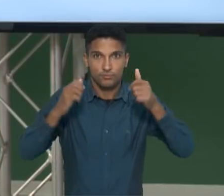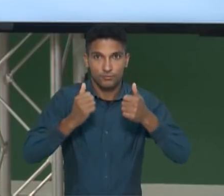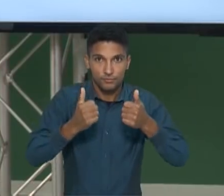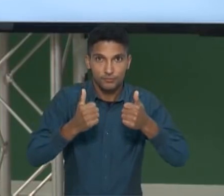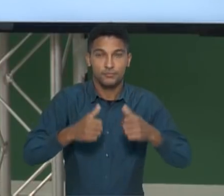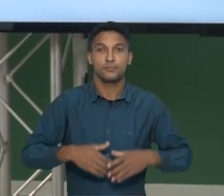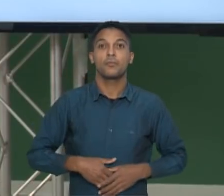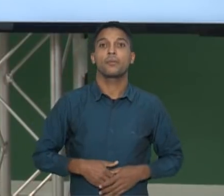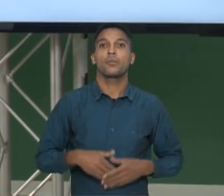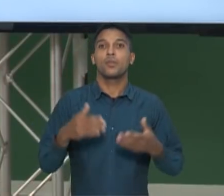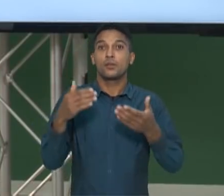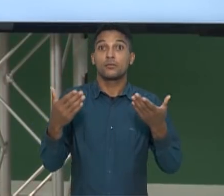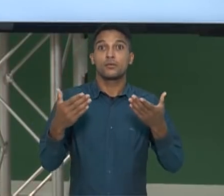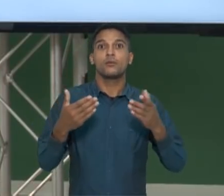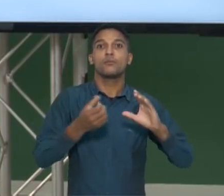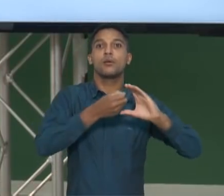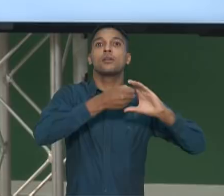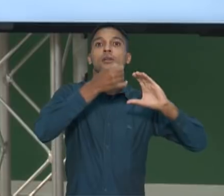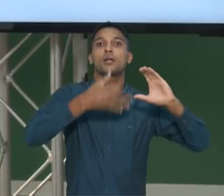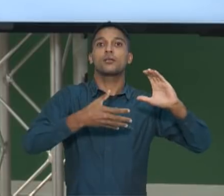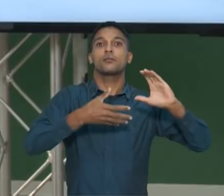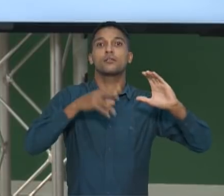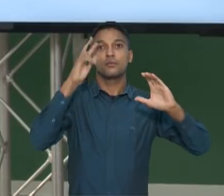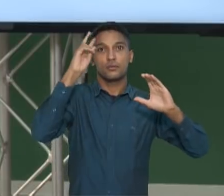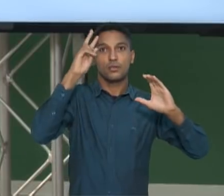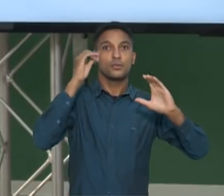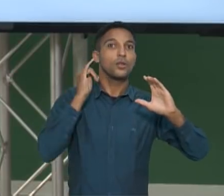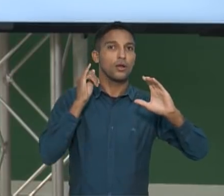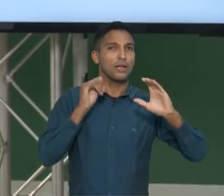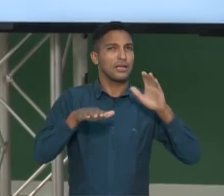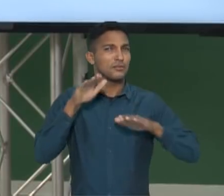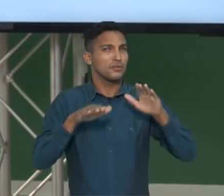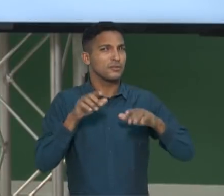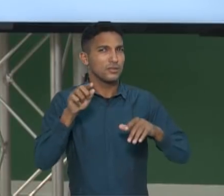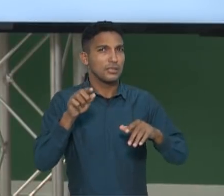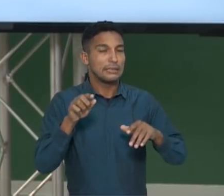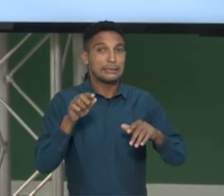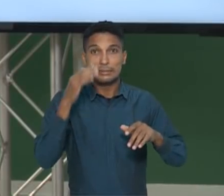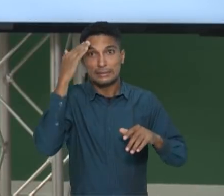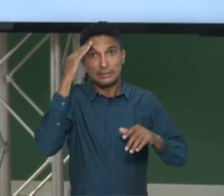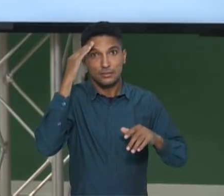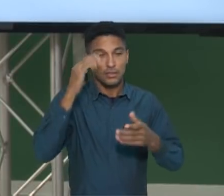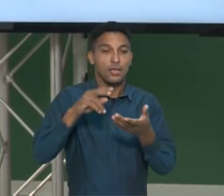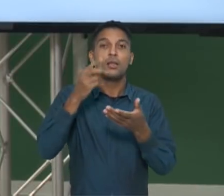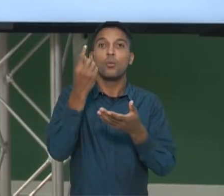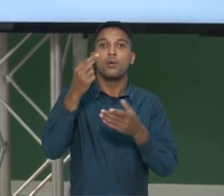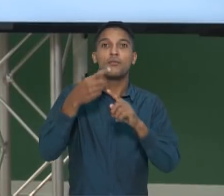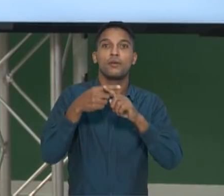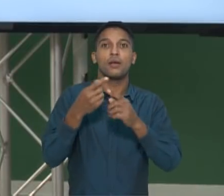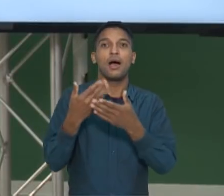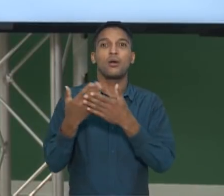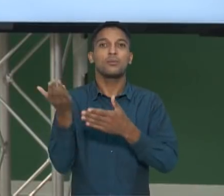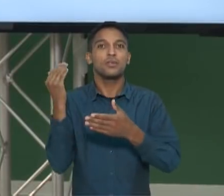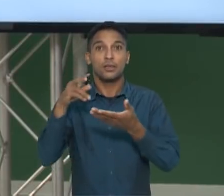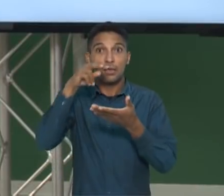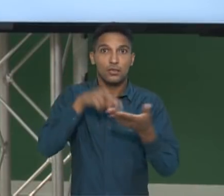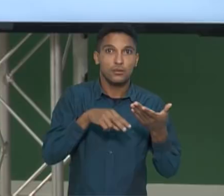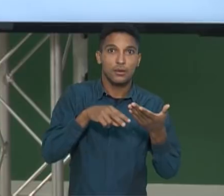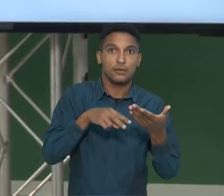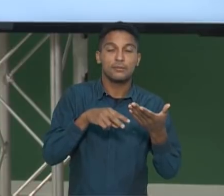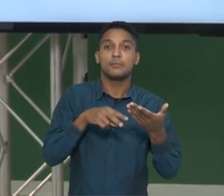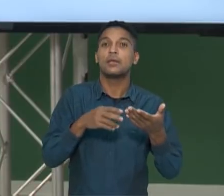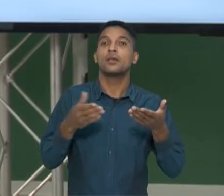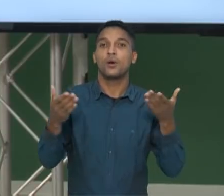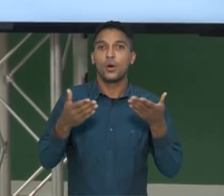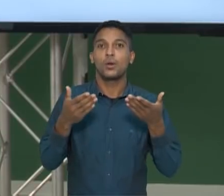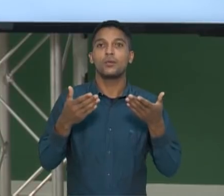características da história, características que às vezes a gente não tinha prestado atenção na primeira leitura da aula passada. E hoje a